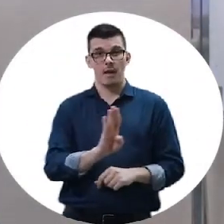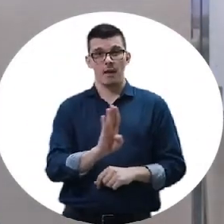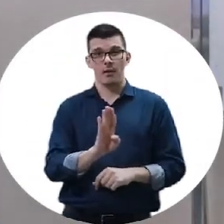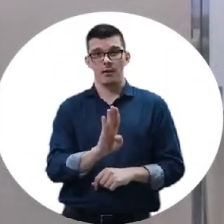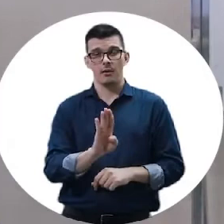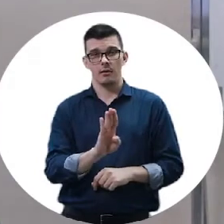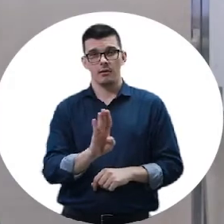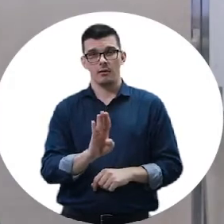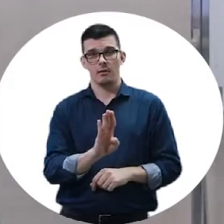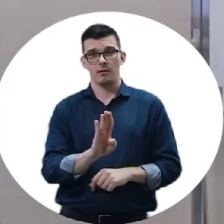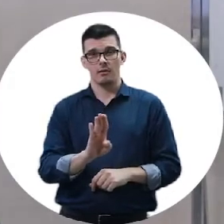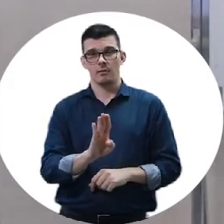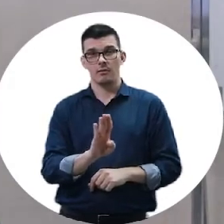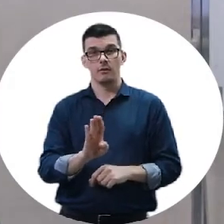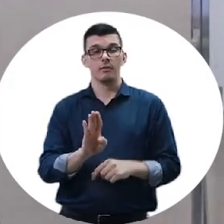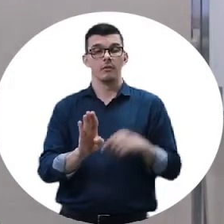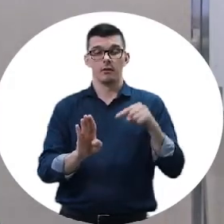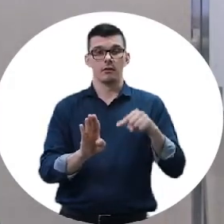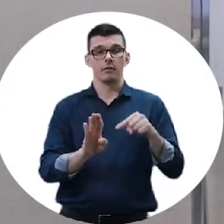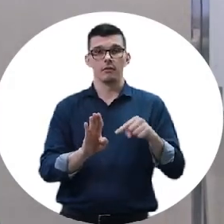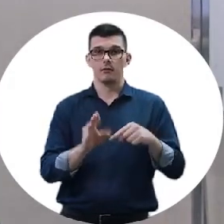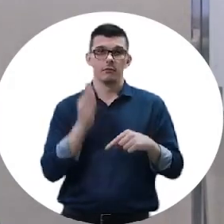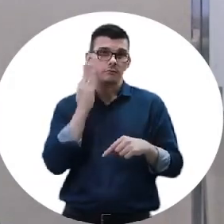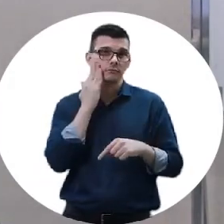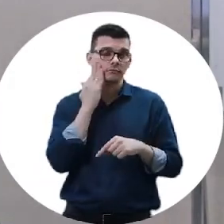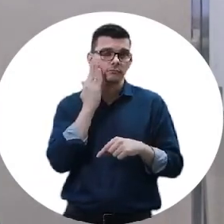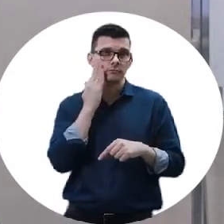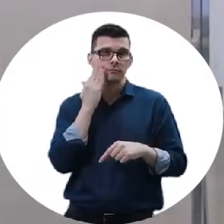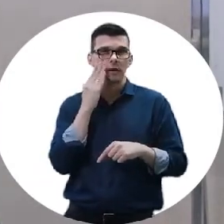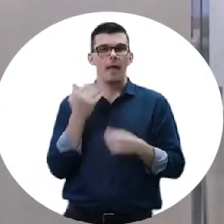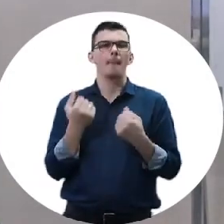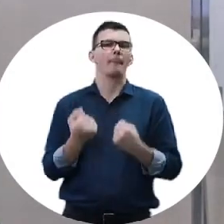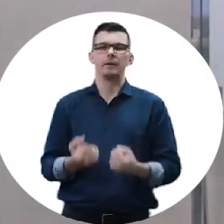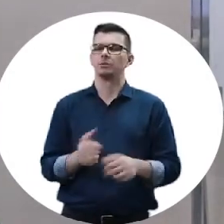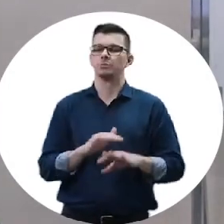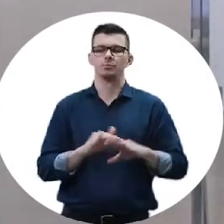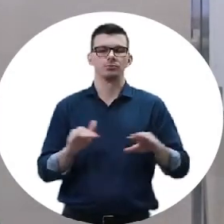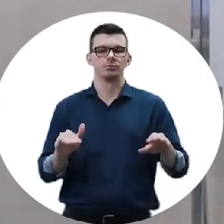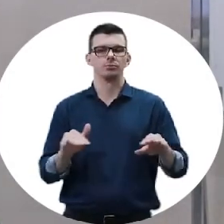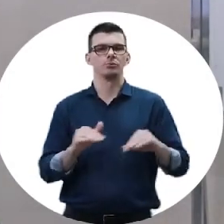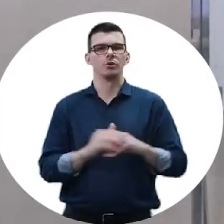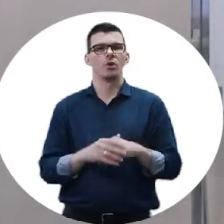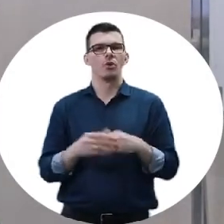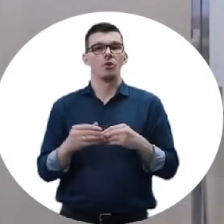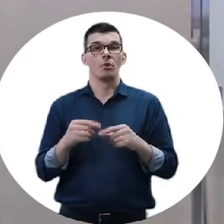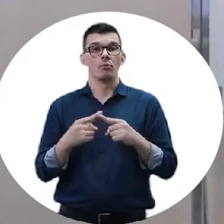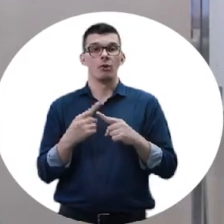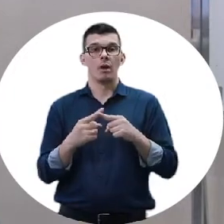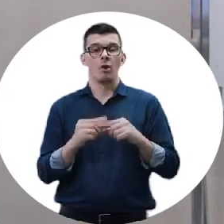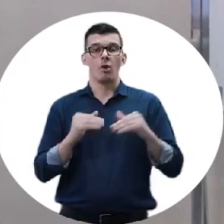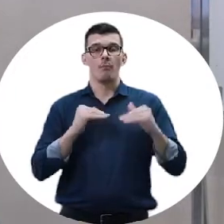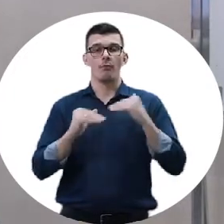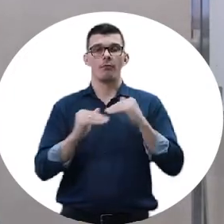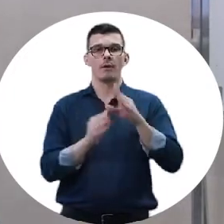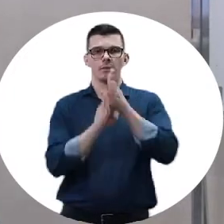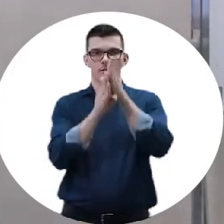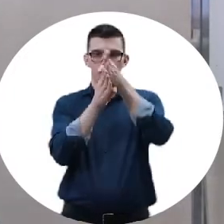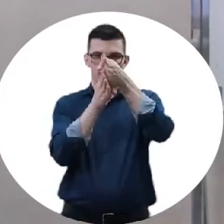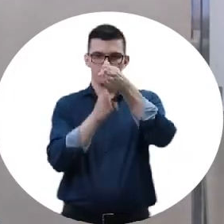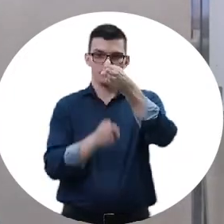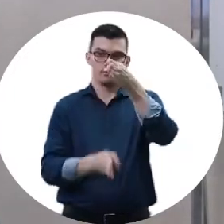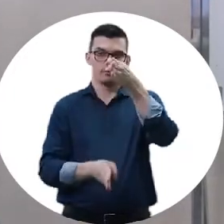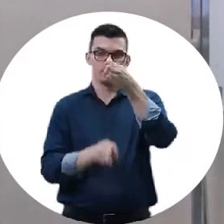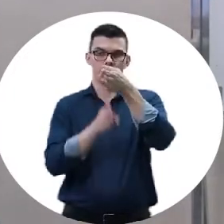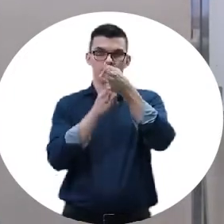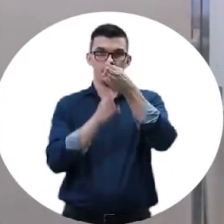sei que está atuando no B, eu posso estar sem medo de ser feliz, é o peso de B. Como o movimento está no horizontal, aqui a normal A